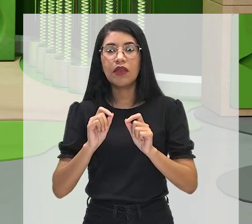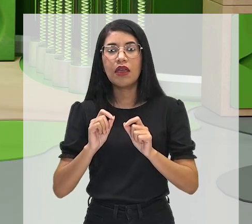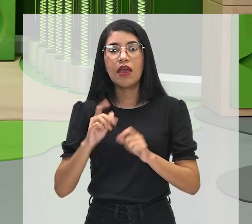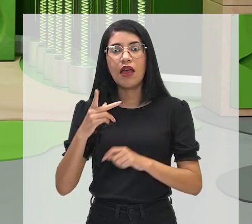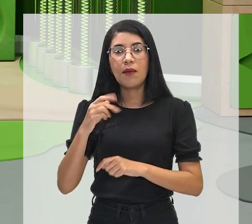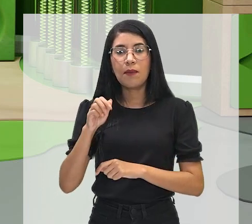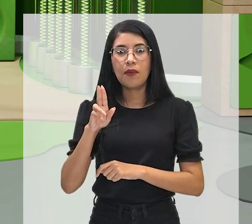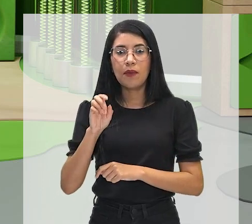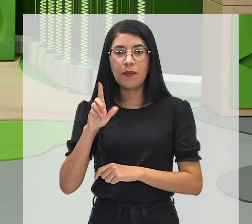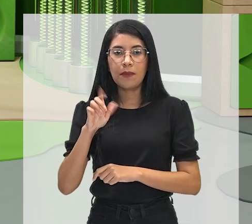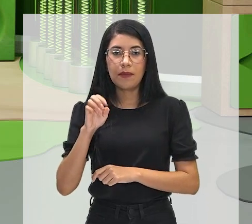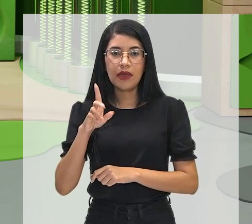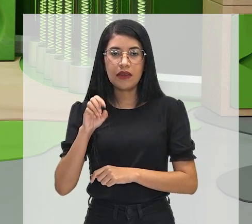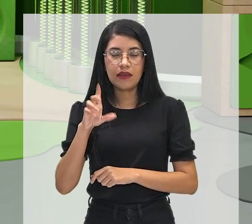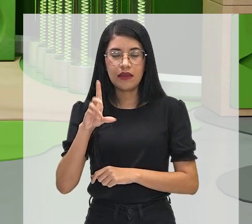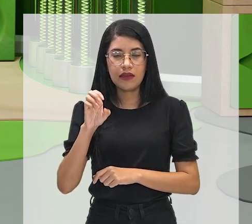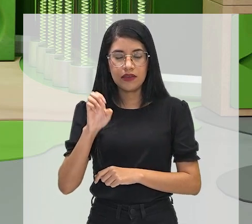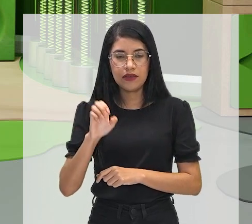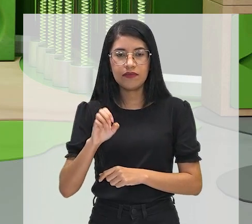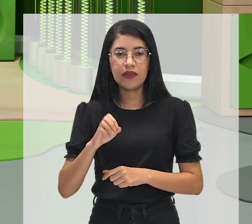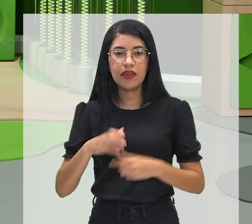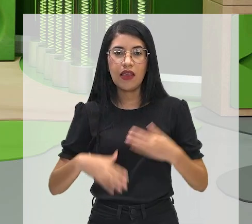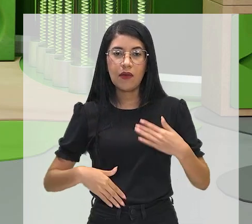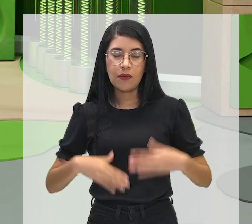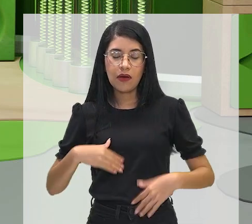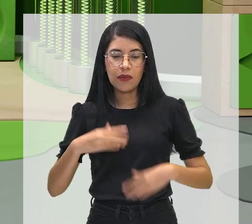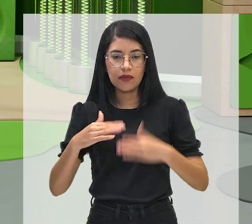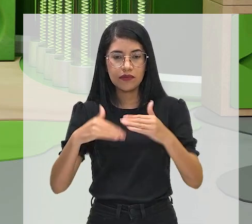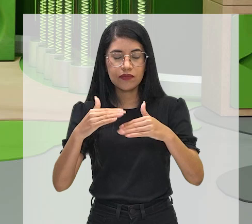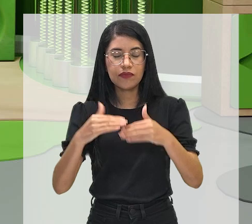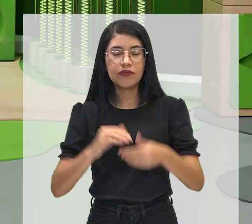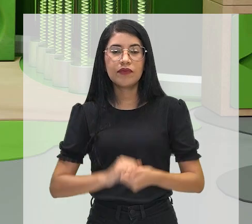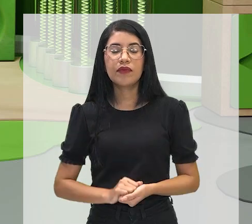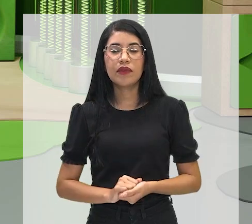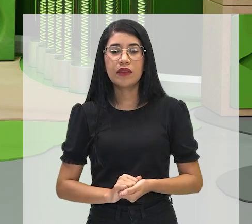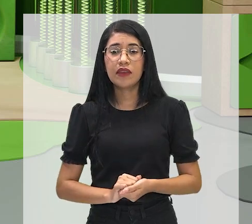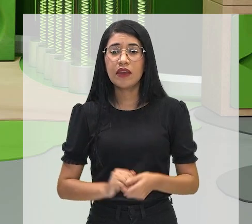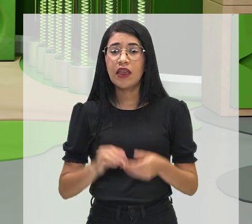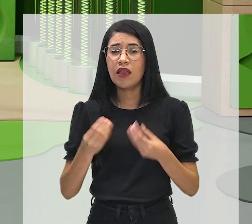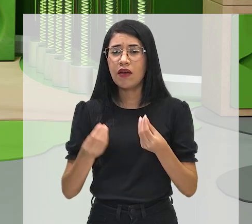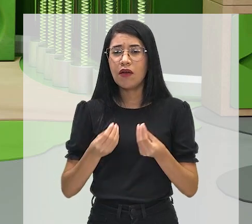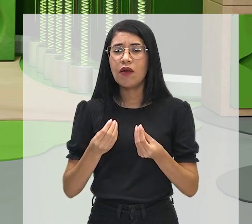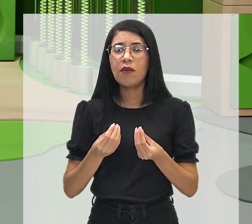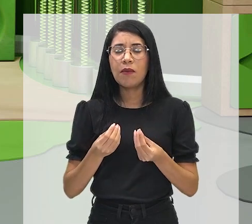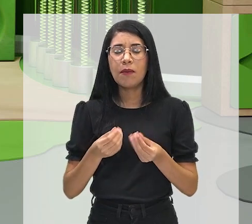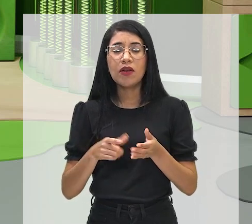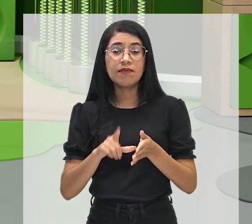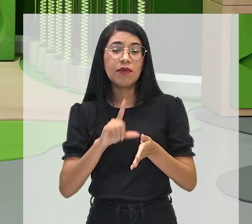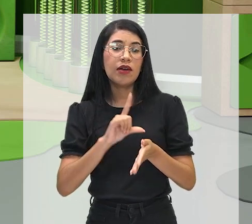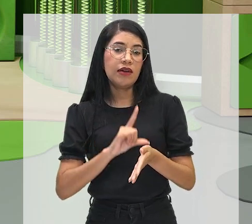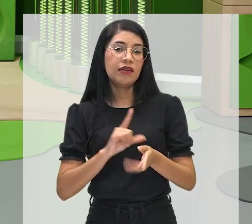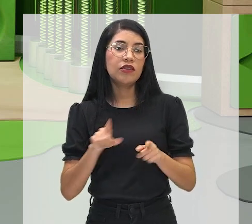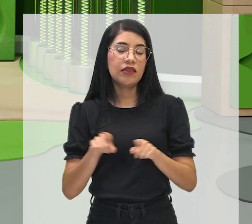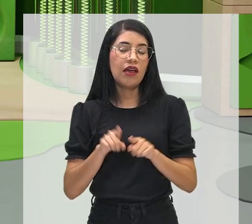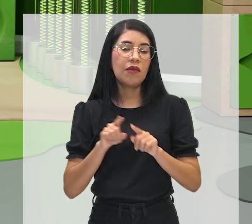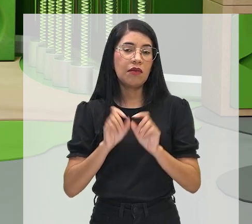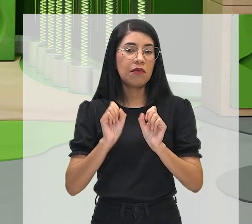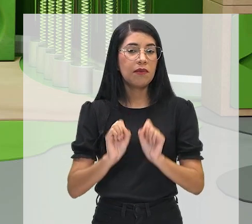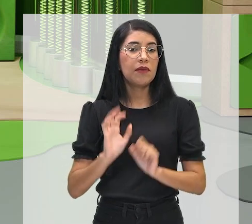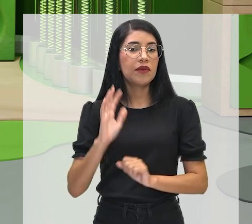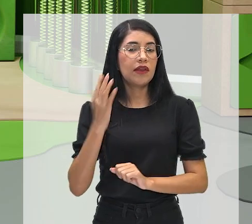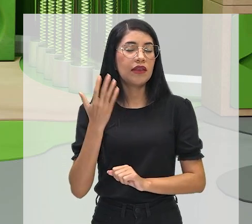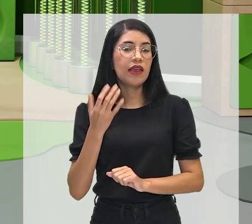chamado de puberdade, certo? E aí essa puberdade, ela pode vir um pouco antes do que o esperado,